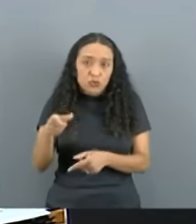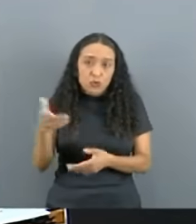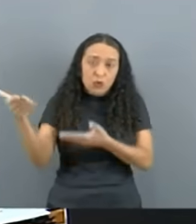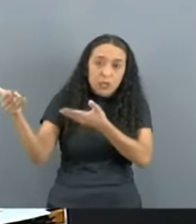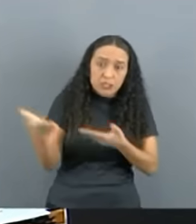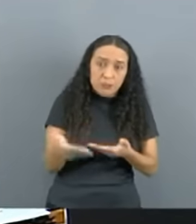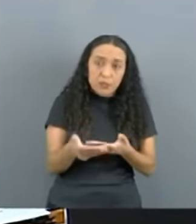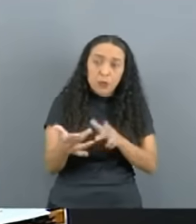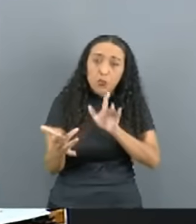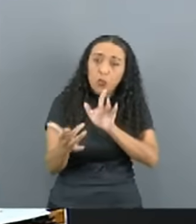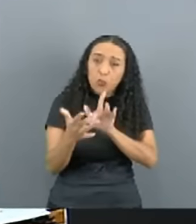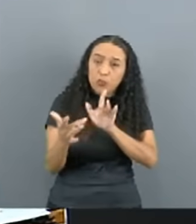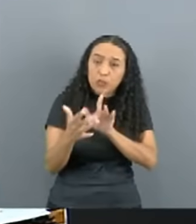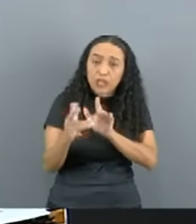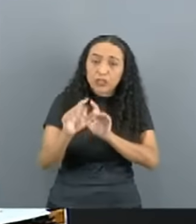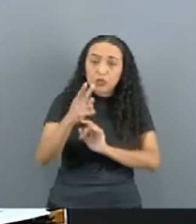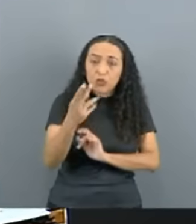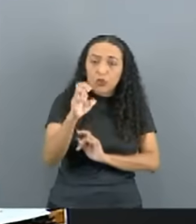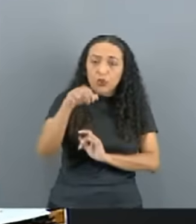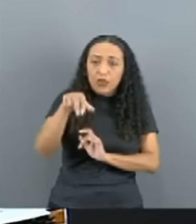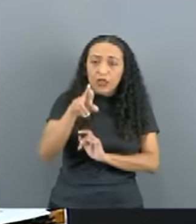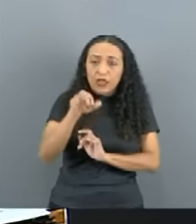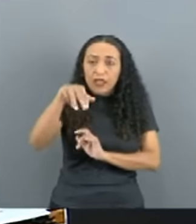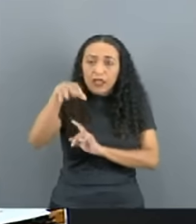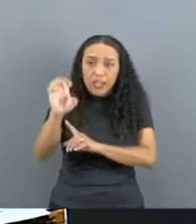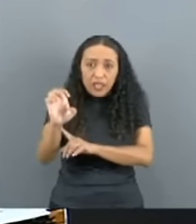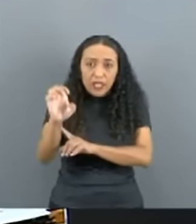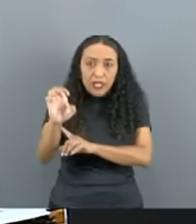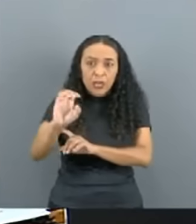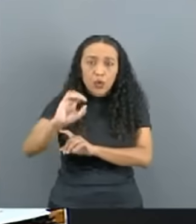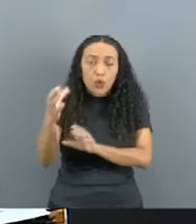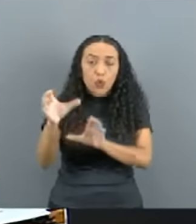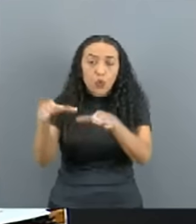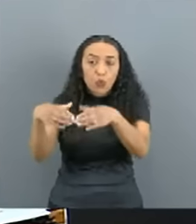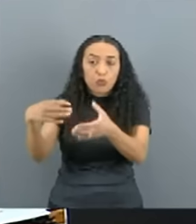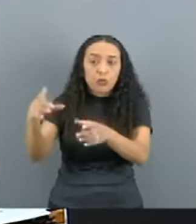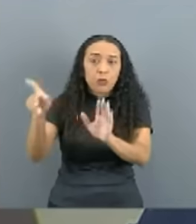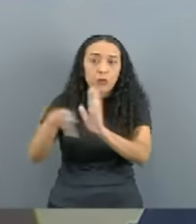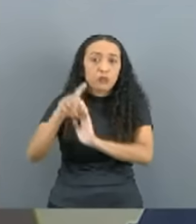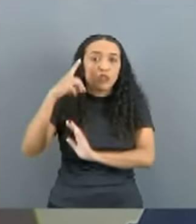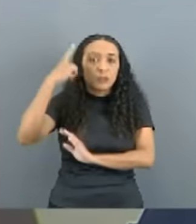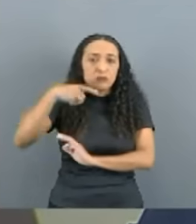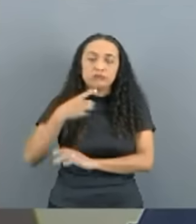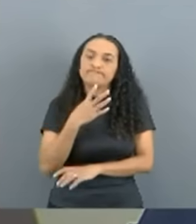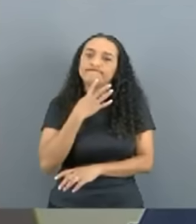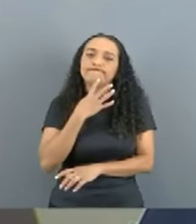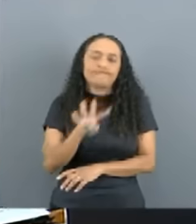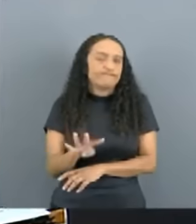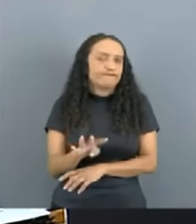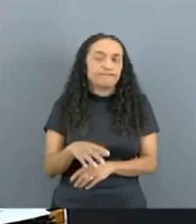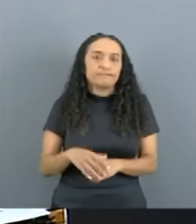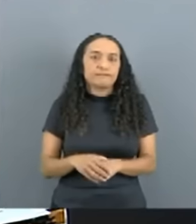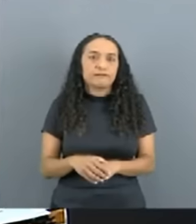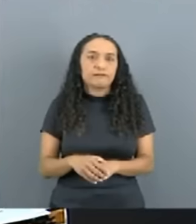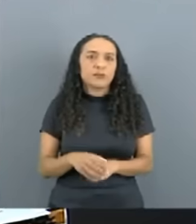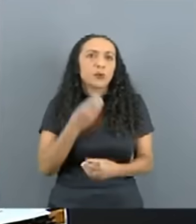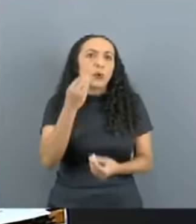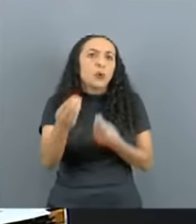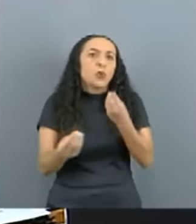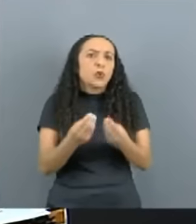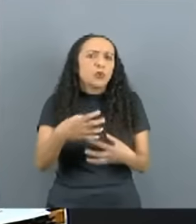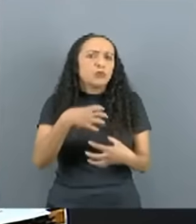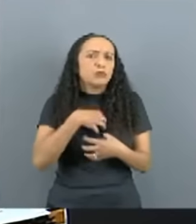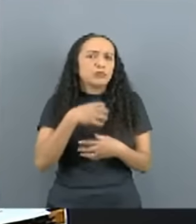algum contato de Henrique Lewandowski ou de sua banca de advocacia? Não conheço. Como se dá essa